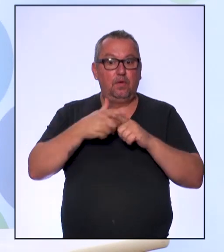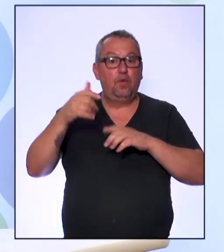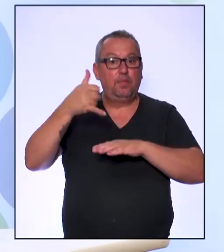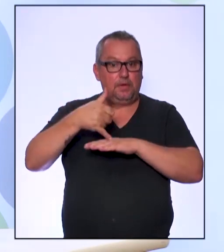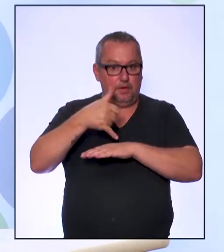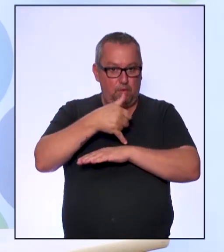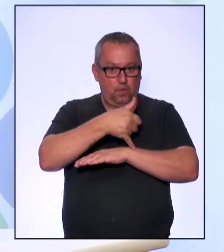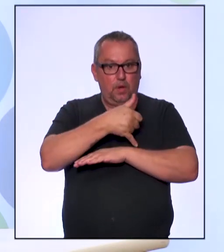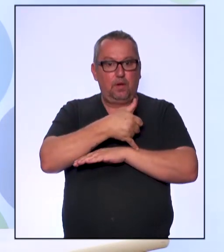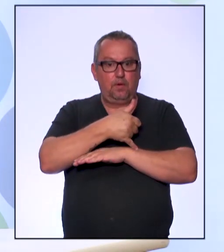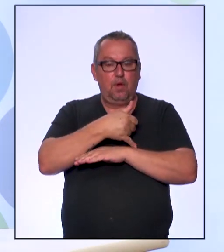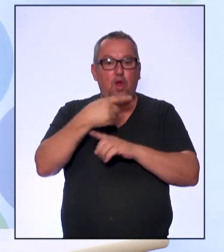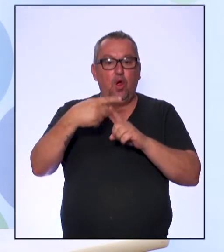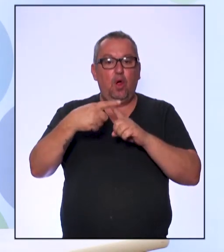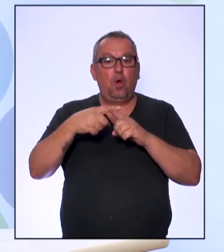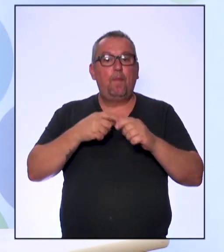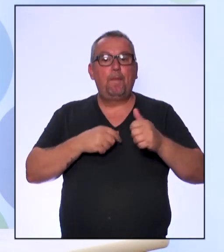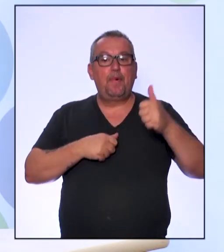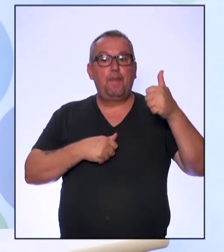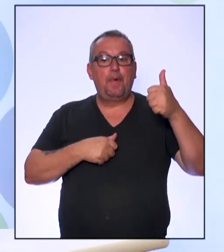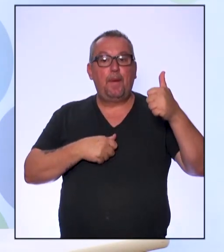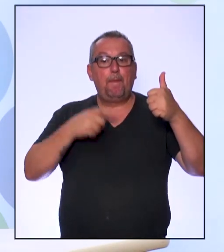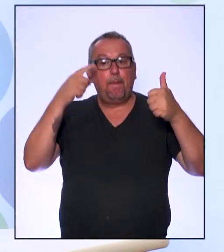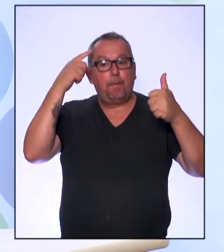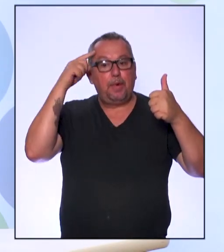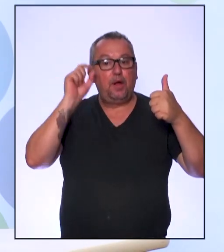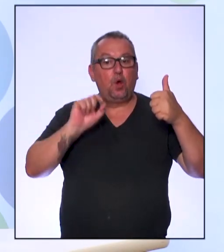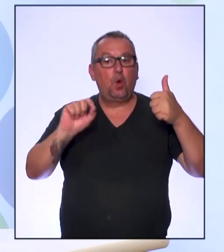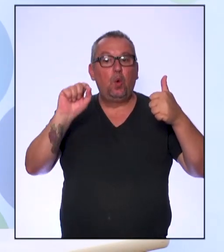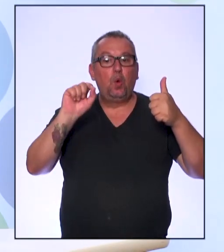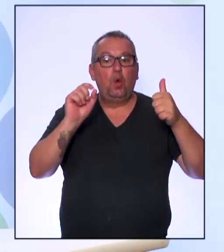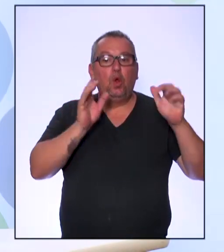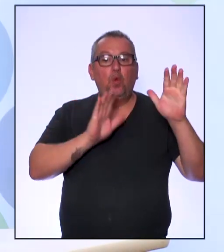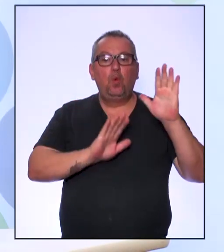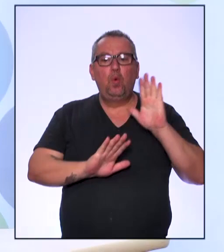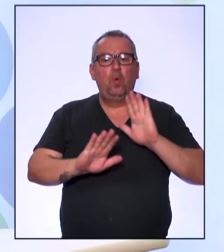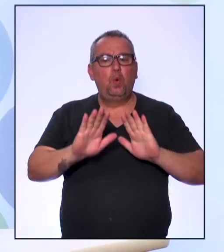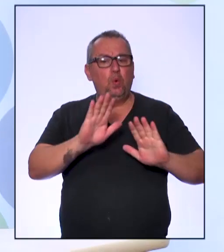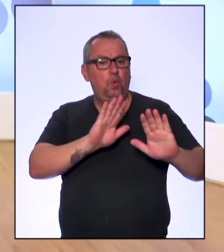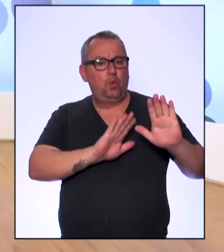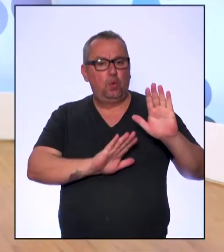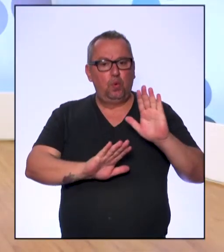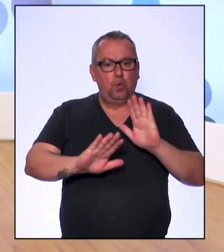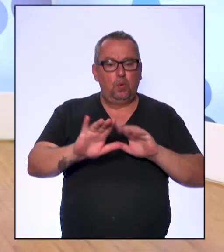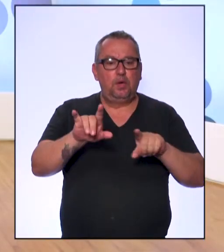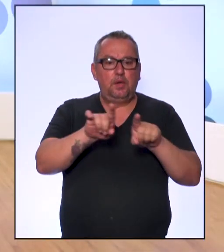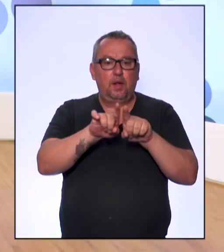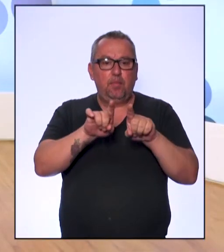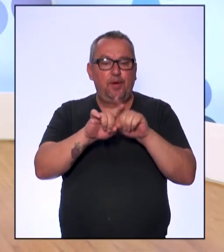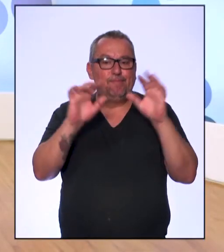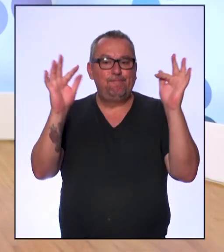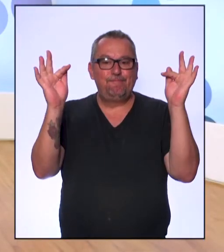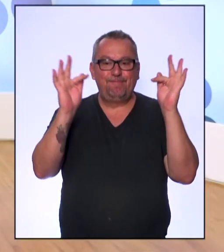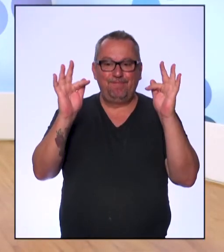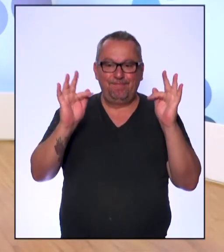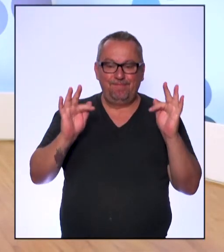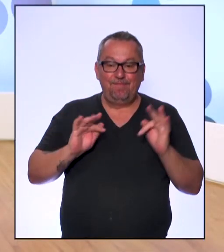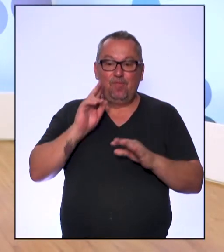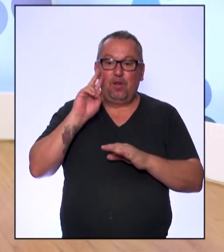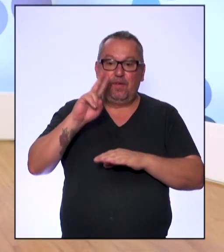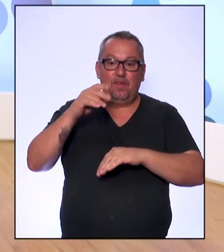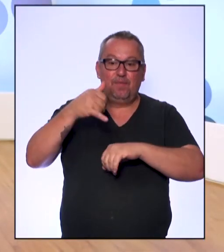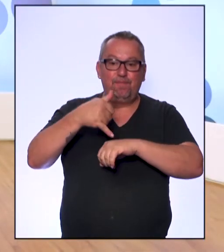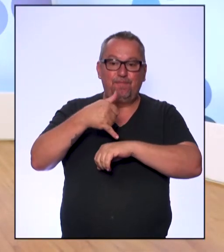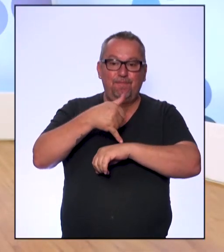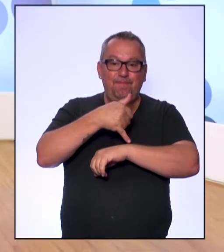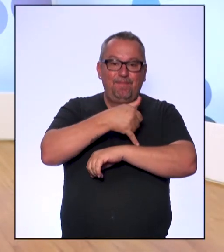certo? Porque o primeiro, ele pensa exatamente no cuidado que se deve ter e na felicidade. Ele vê a tatuagem assim